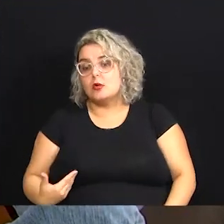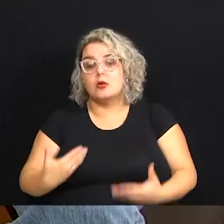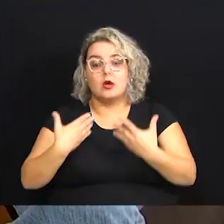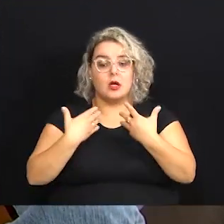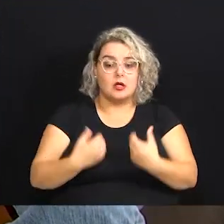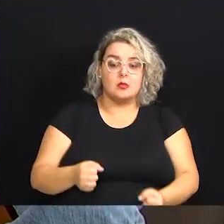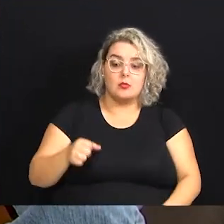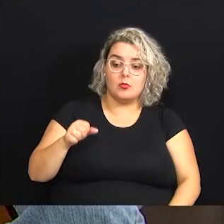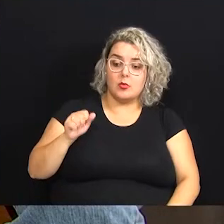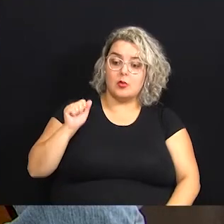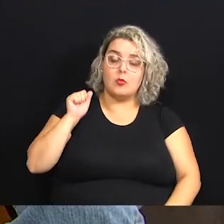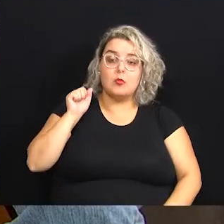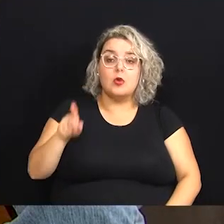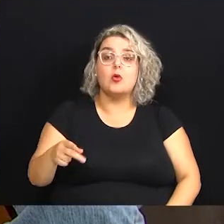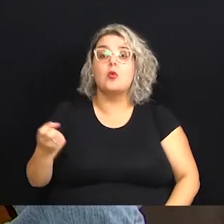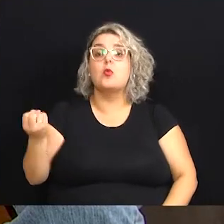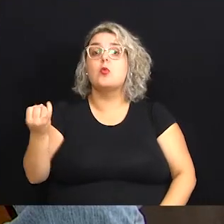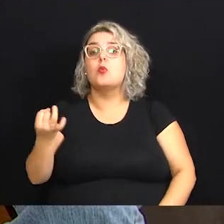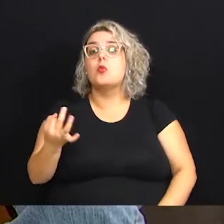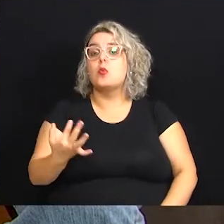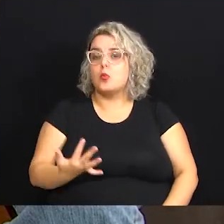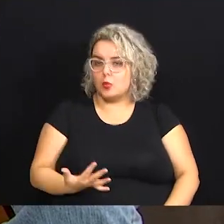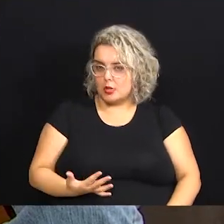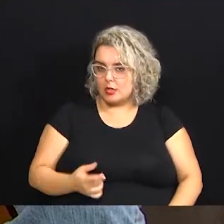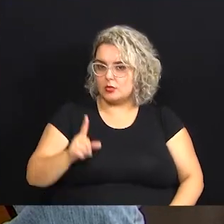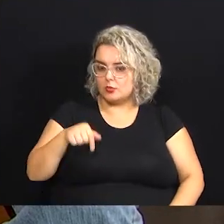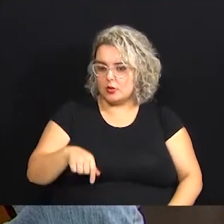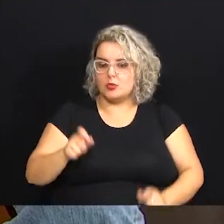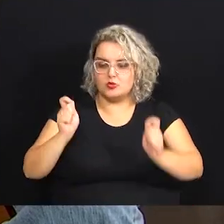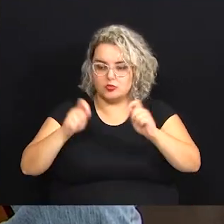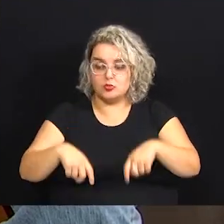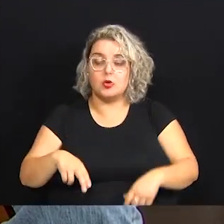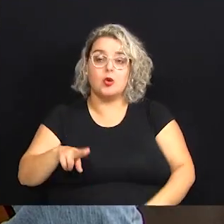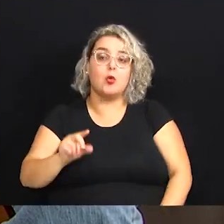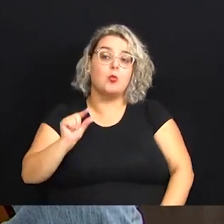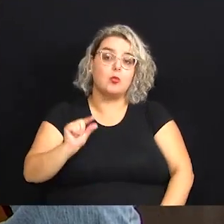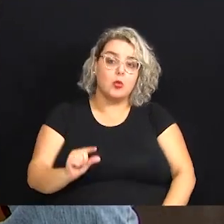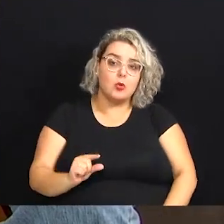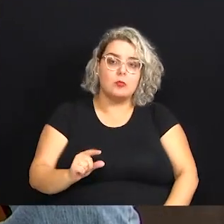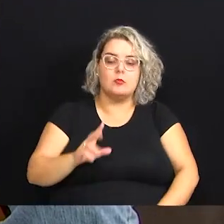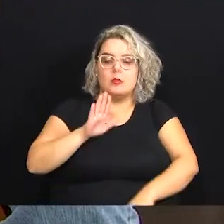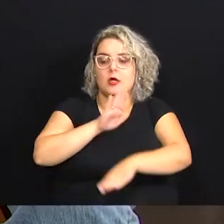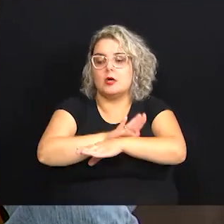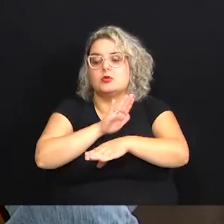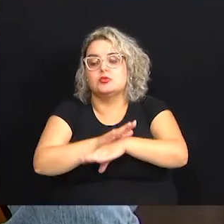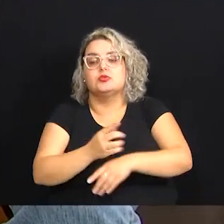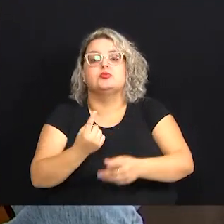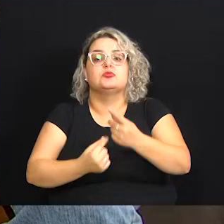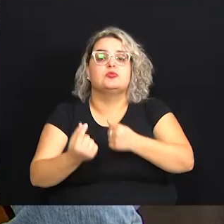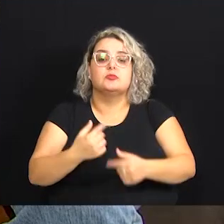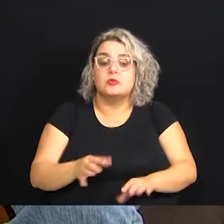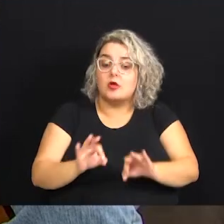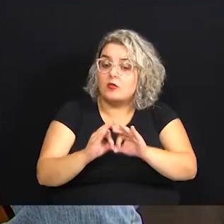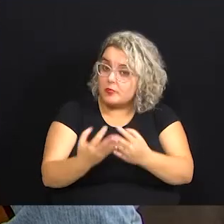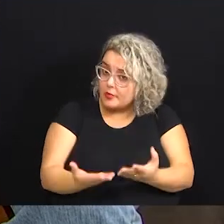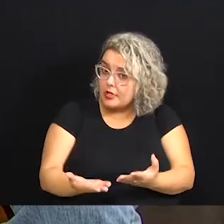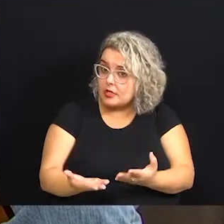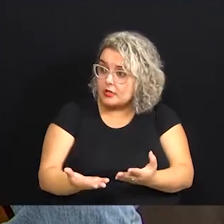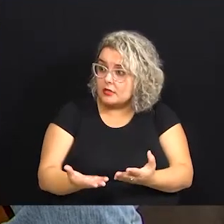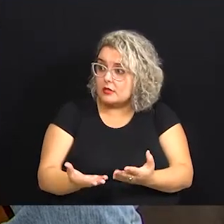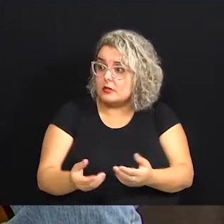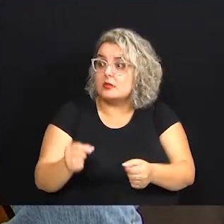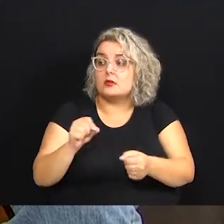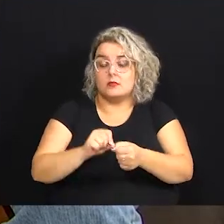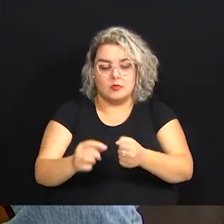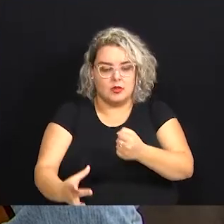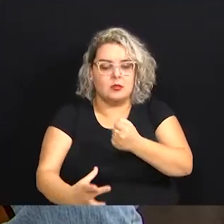sua aposentadoria, o quanto isso é suficiente ou insuficiente para suprir a necessidade financeira da família, e